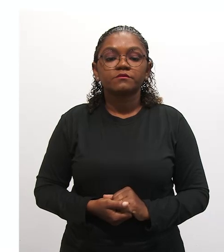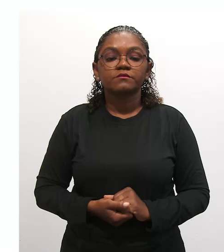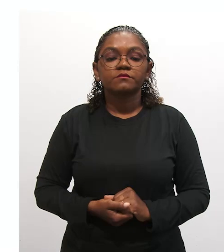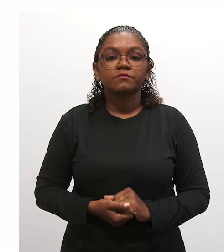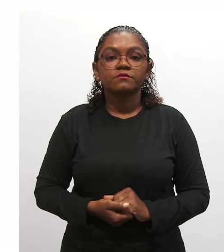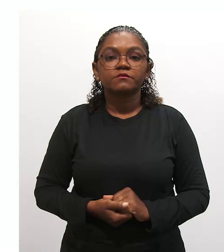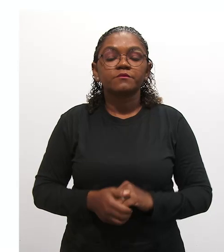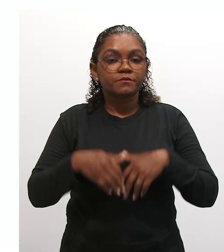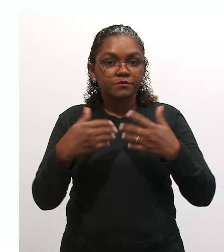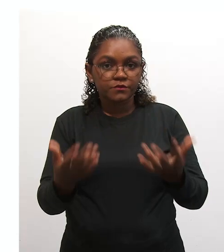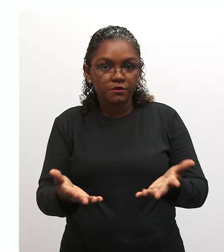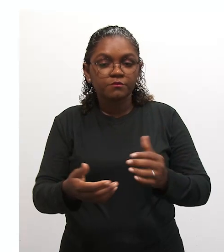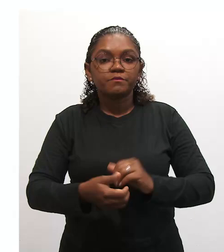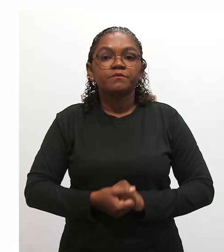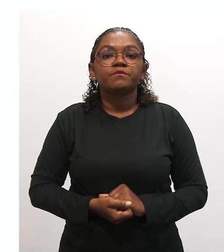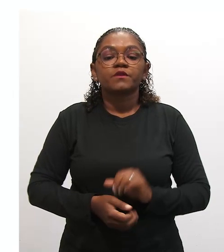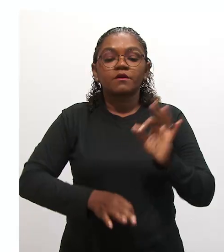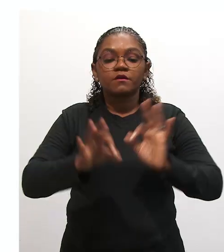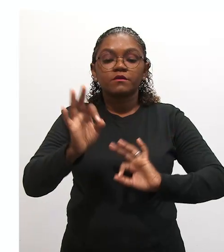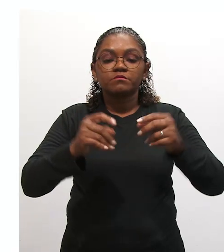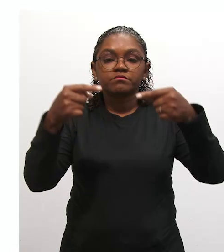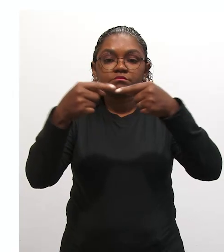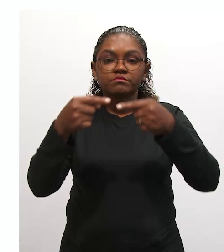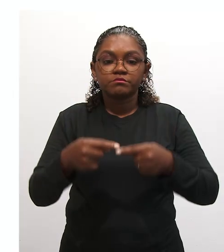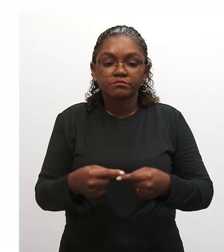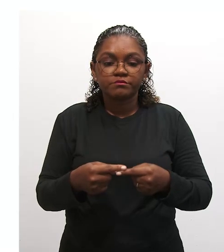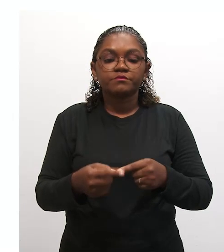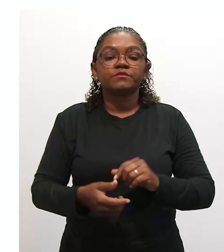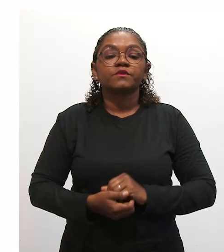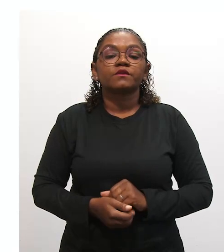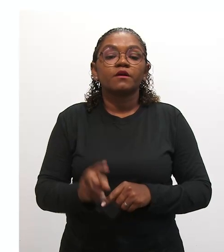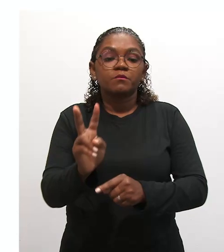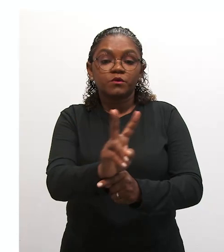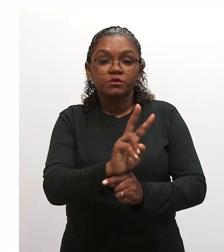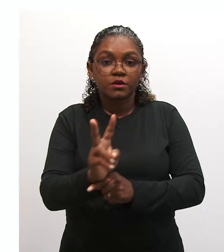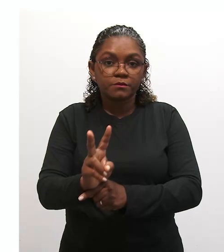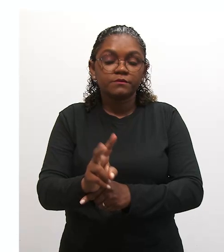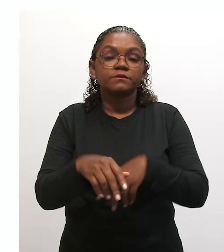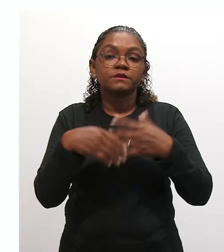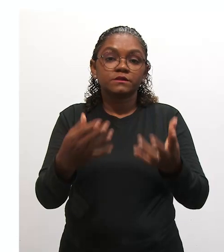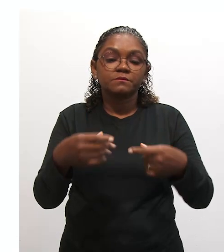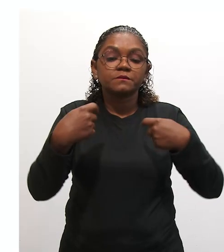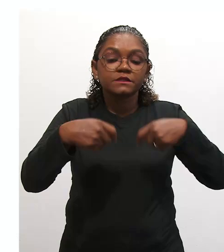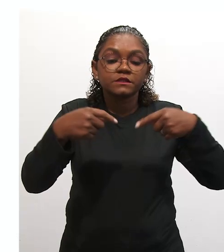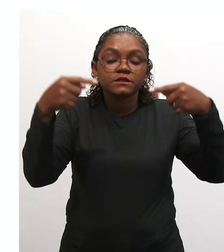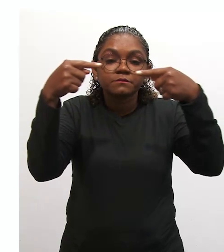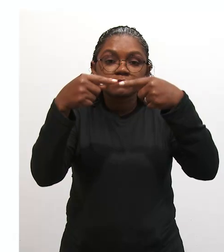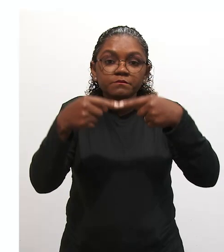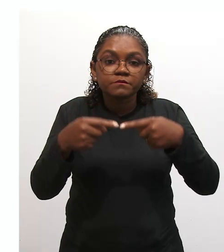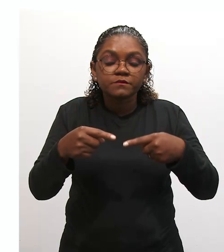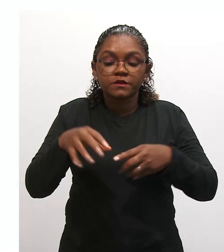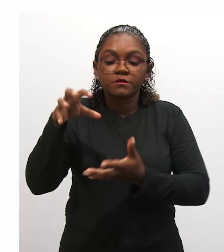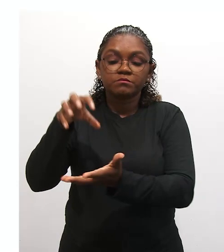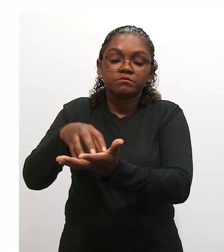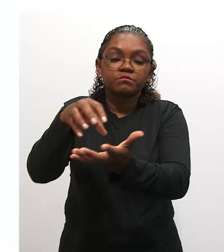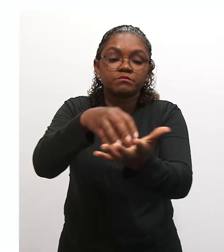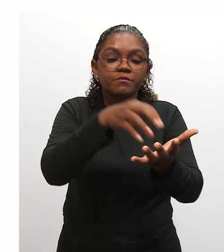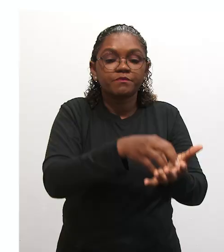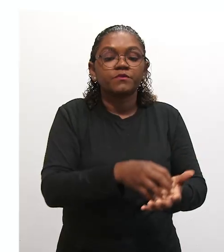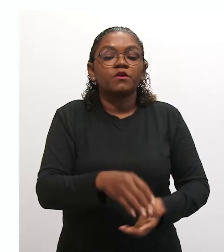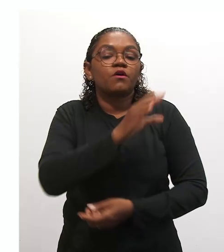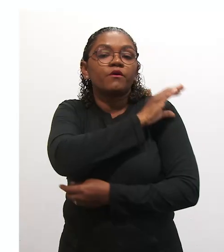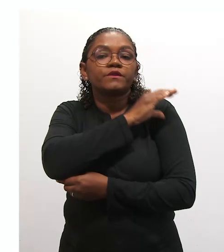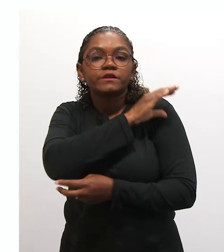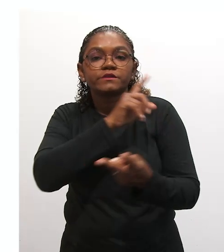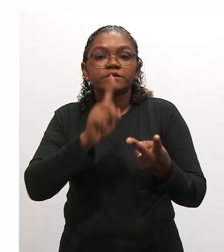Alinhamento institucional e monitoramento. Para ser eficaz, o planejamento deve alinhar todos os setores: